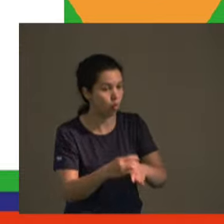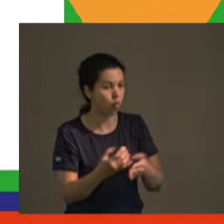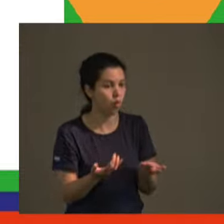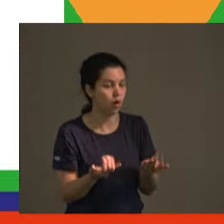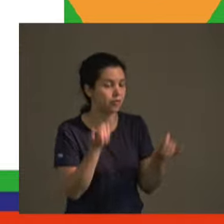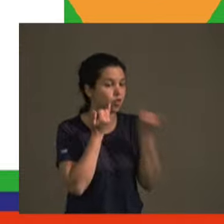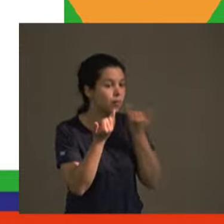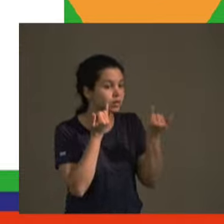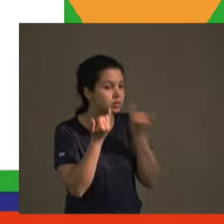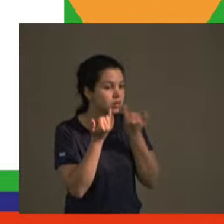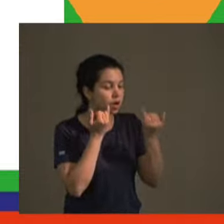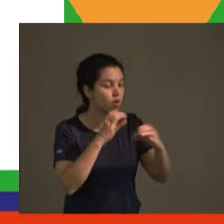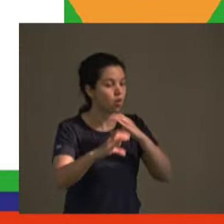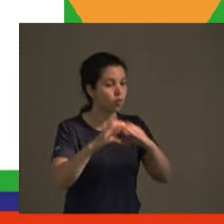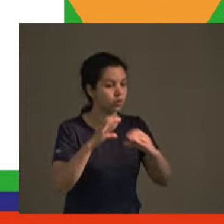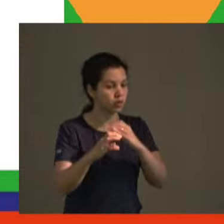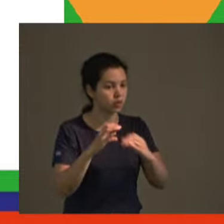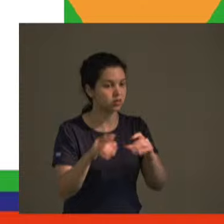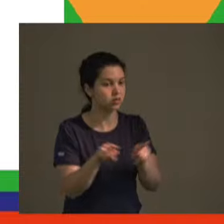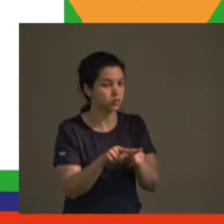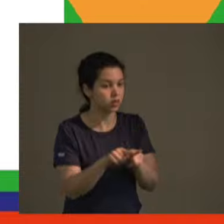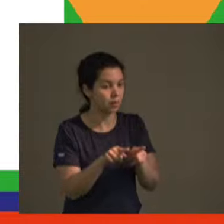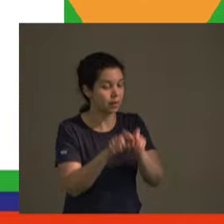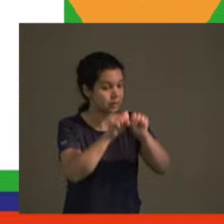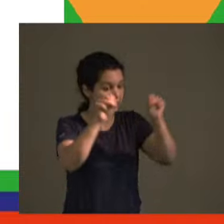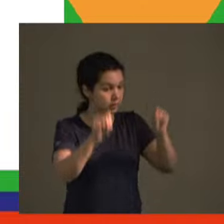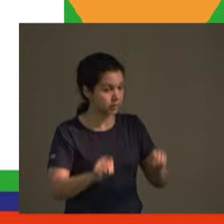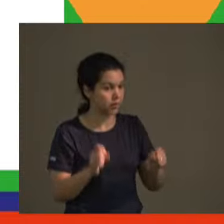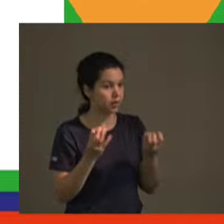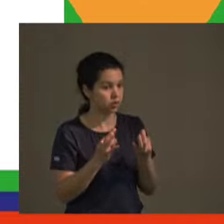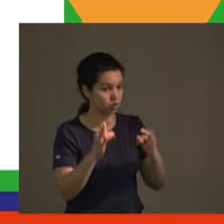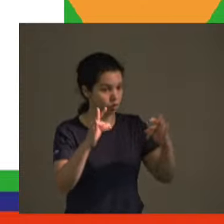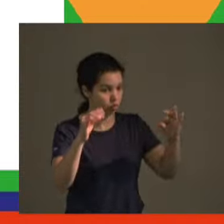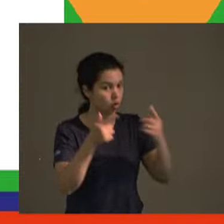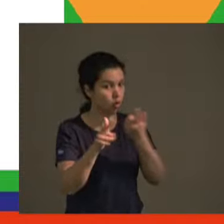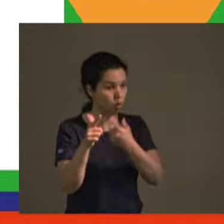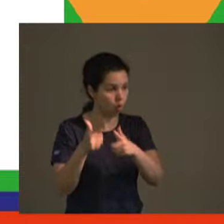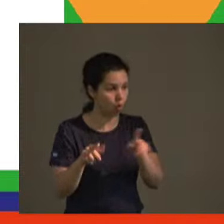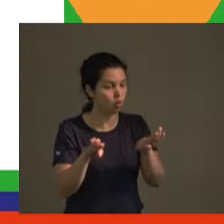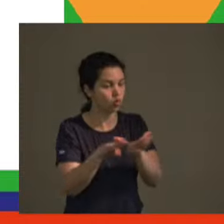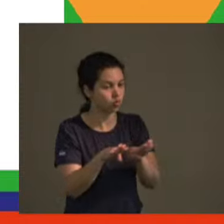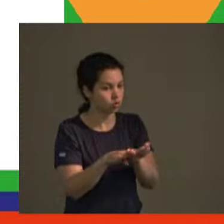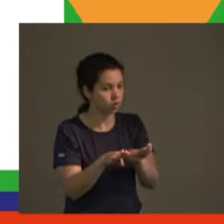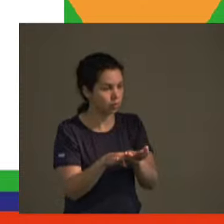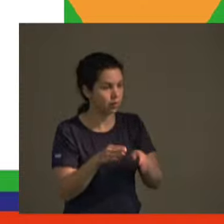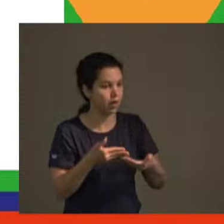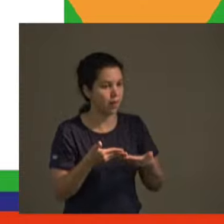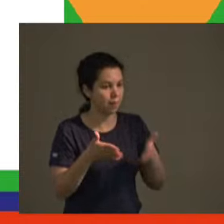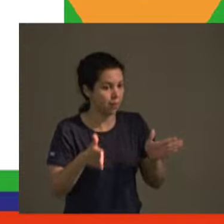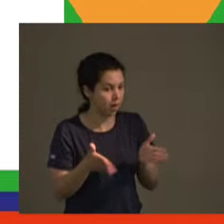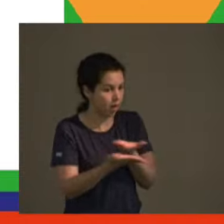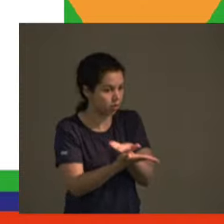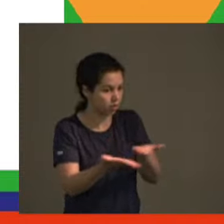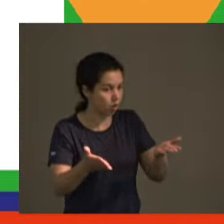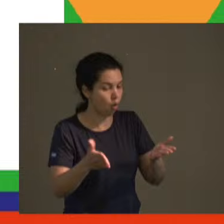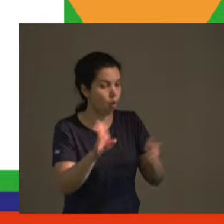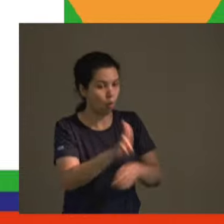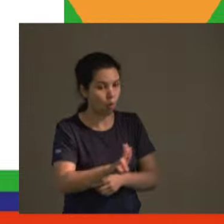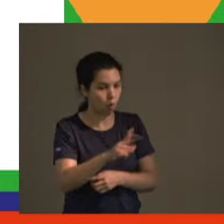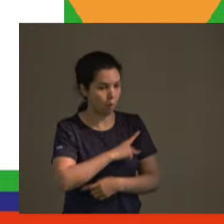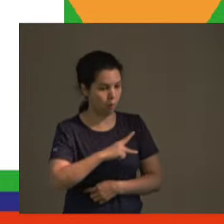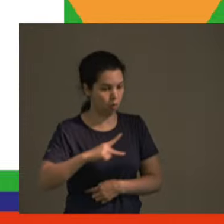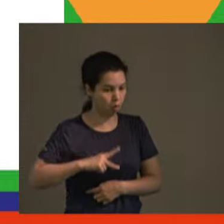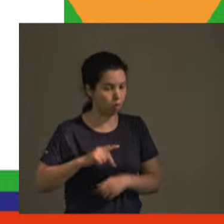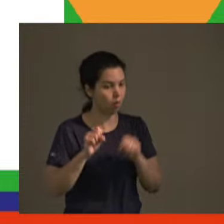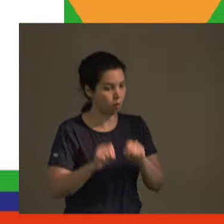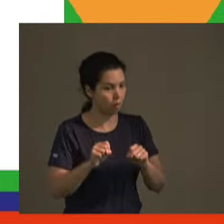comunicação, inclusive seus sistemas e tecnologias, bem como de outros serviços e instalações, abertos ao público, de uso público ou privados, de